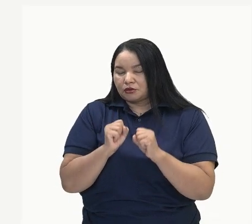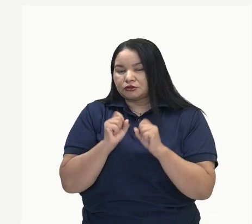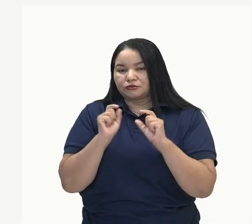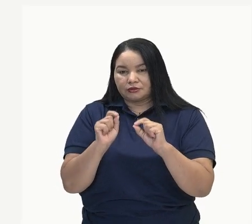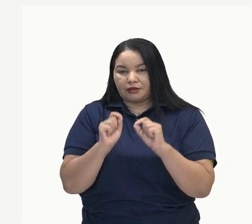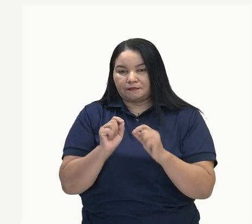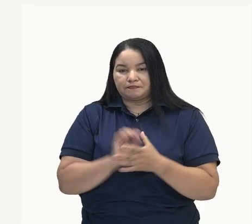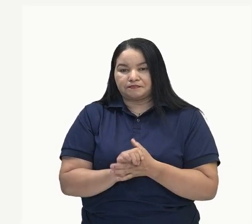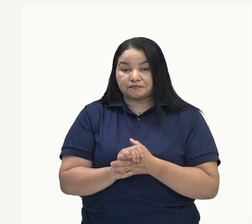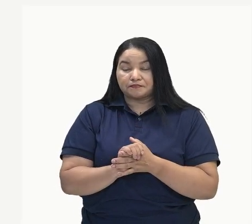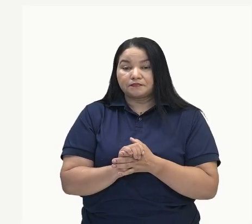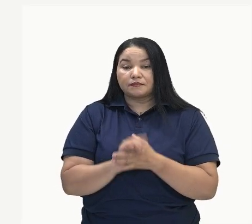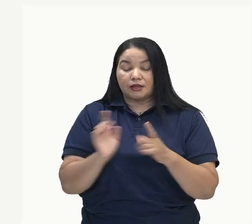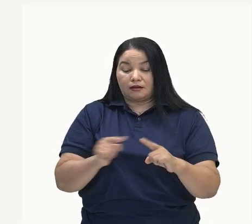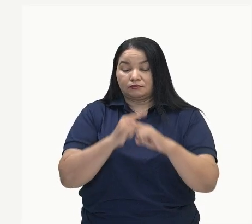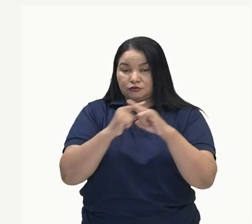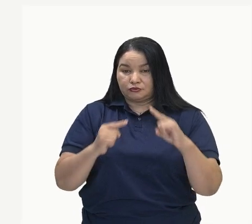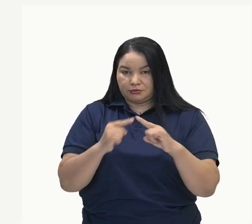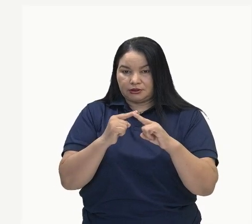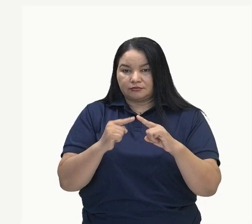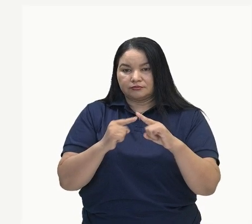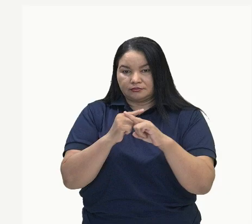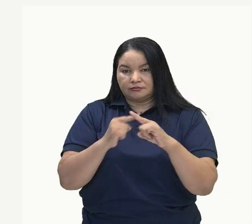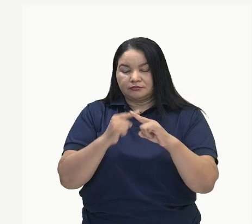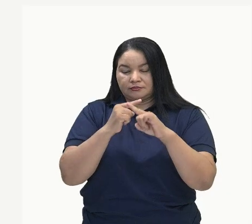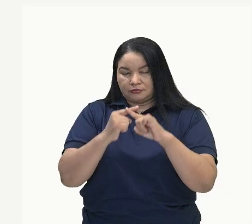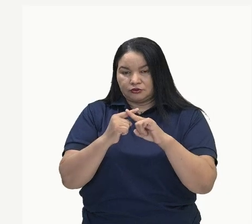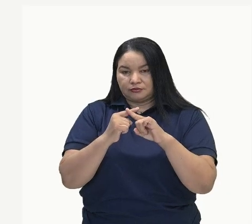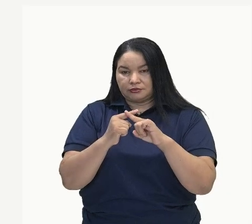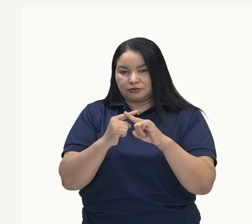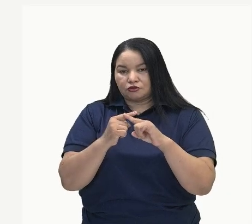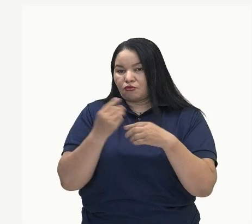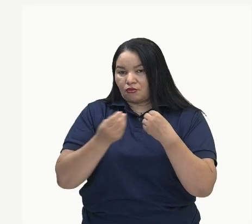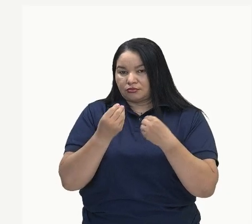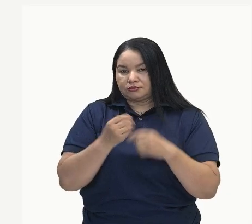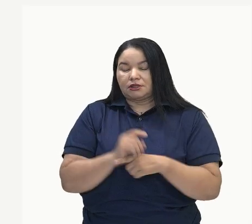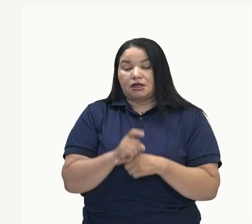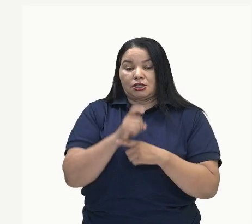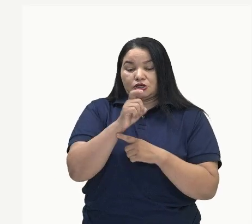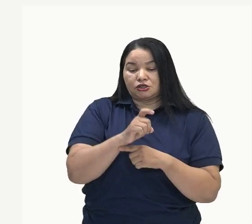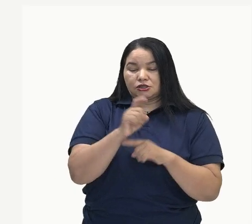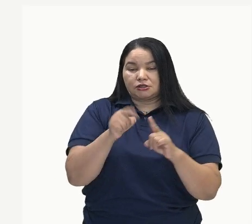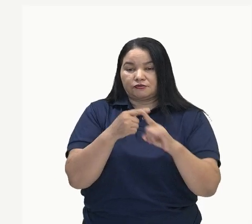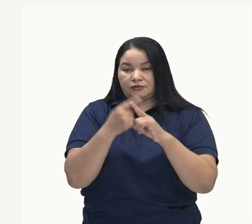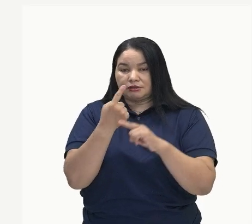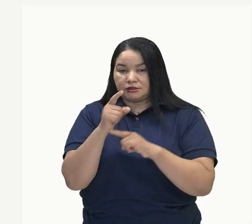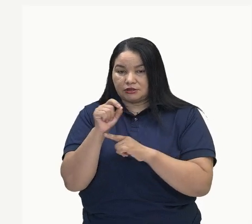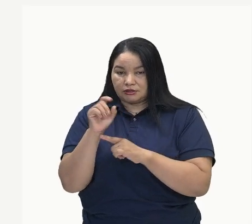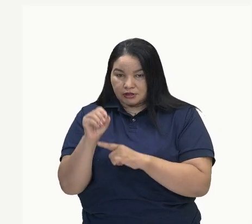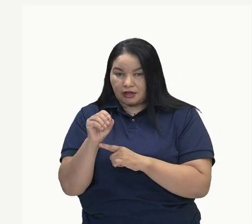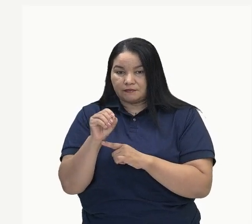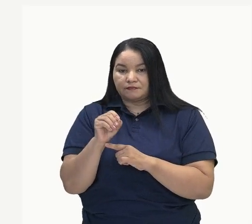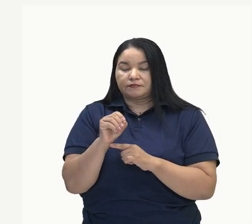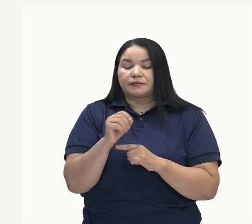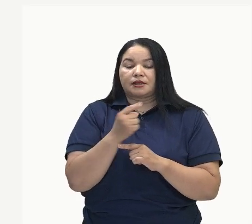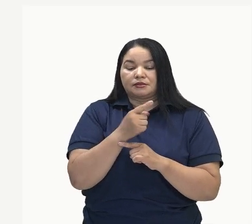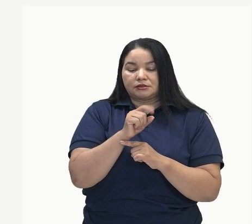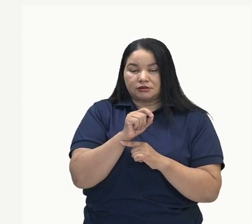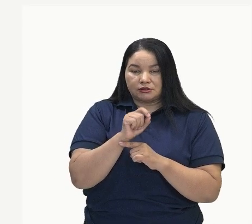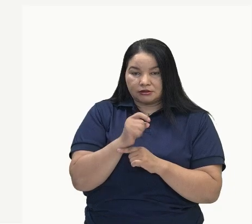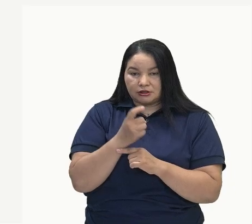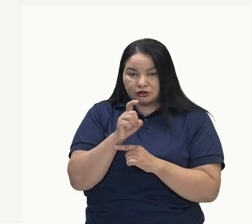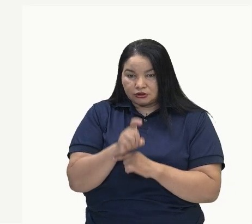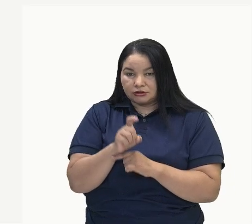pelos extremos, certo? Multiplica cruzado. Então, ó, x vezes 100, no caso, 100x,